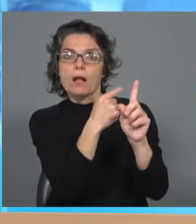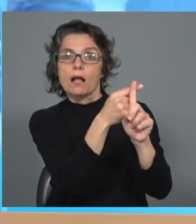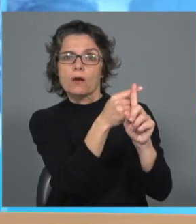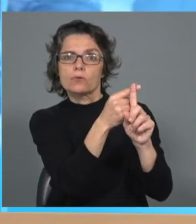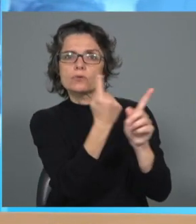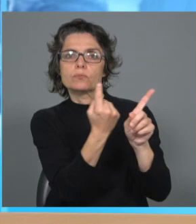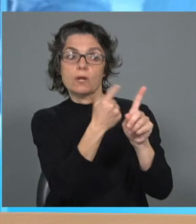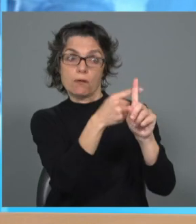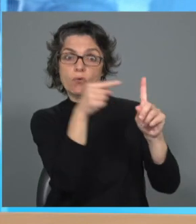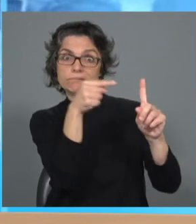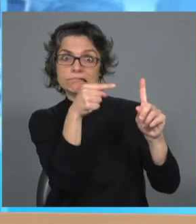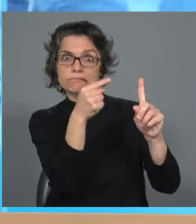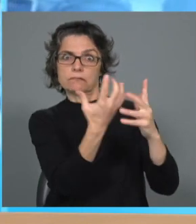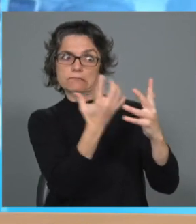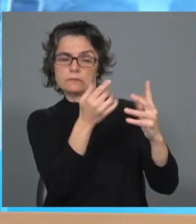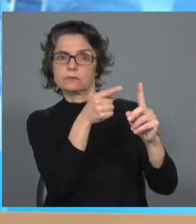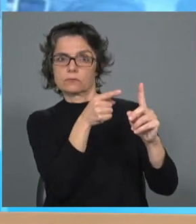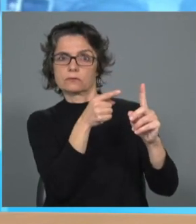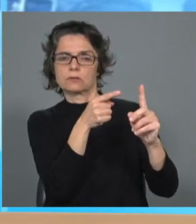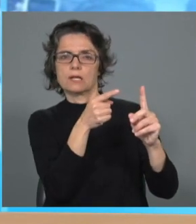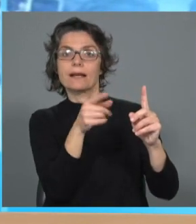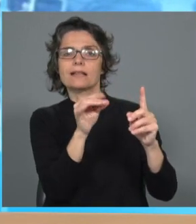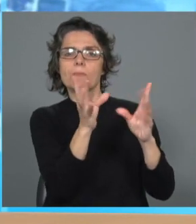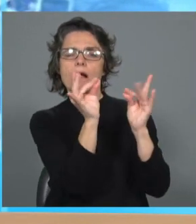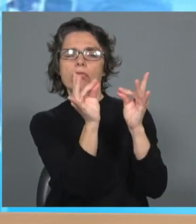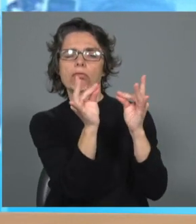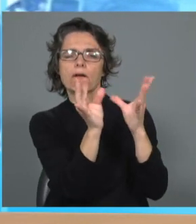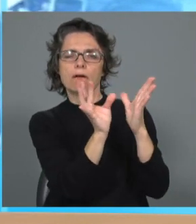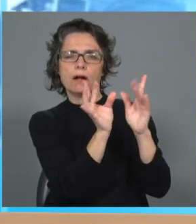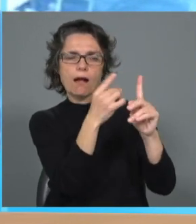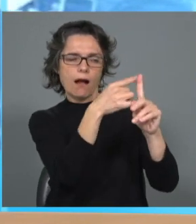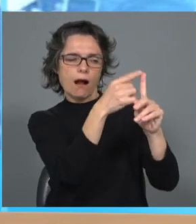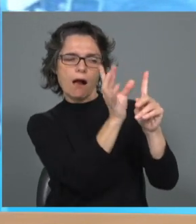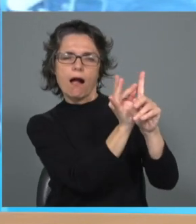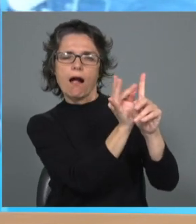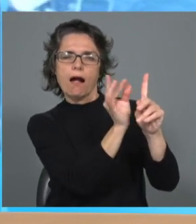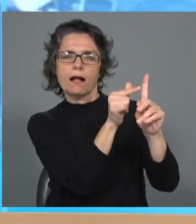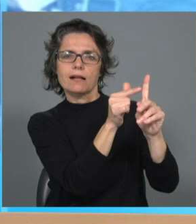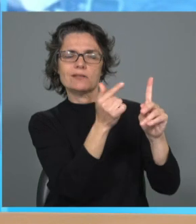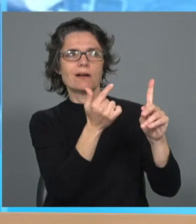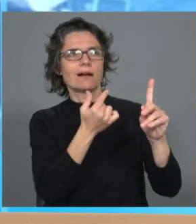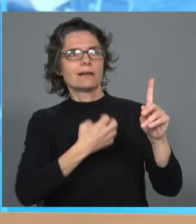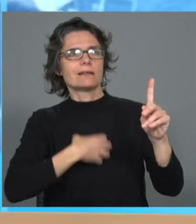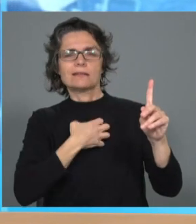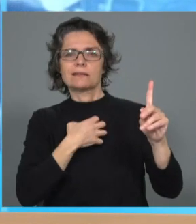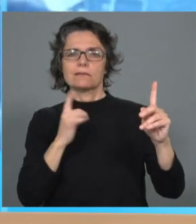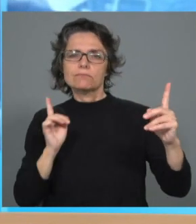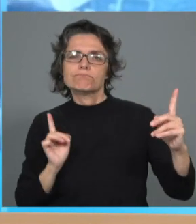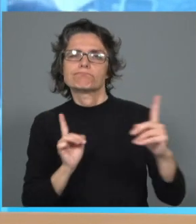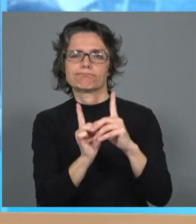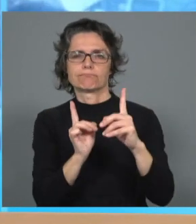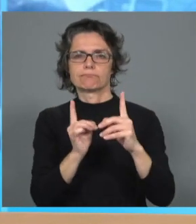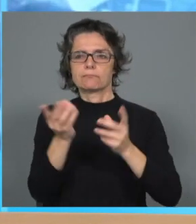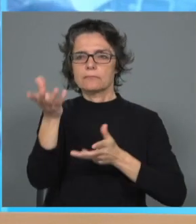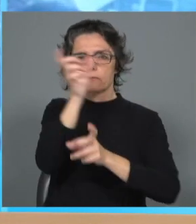da presença da cruz ali, mas também pelo toque físico, por aquele encontro efetivo entre pessoas que se preparam